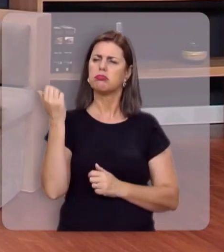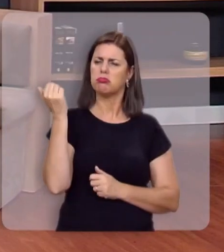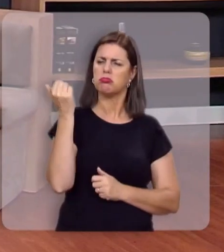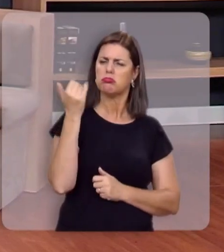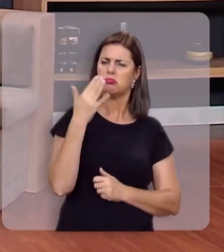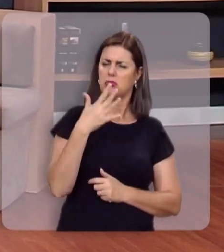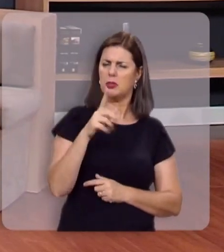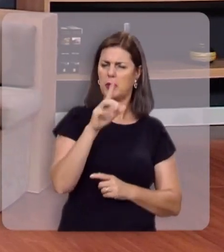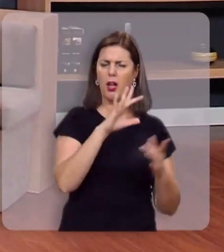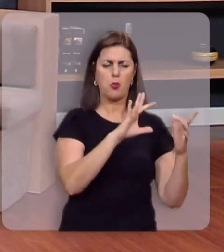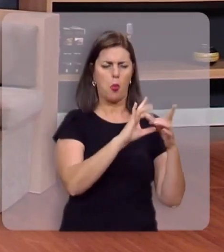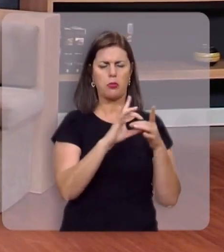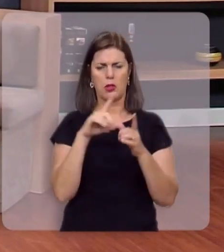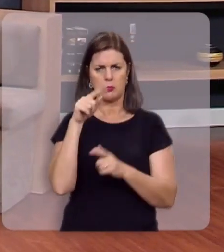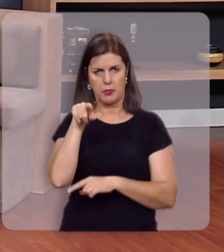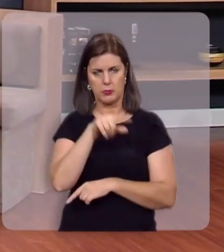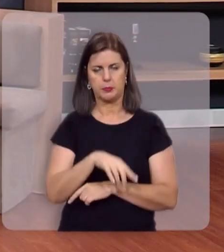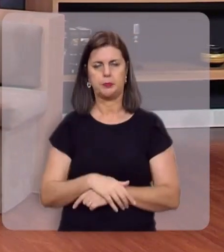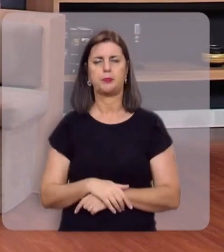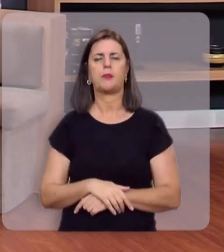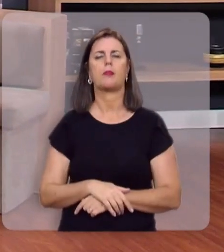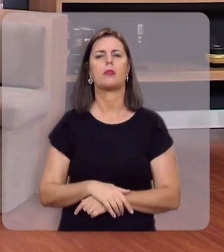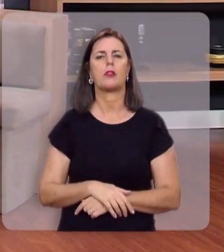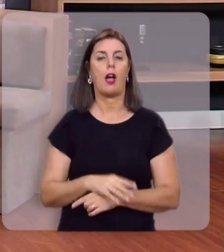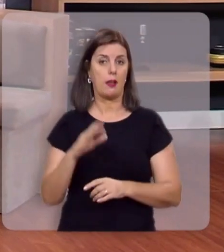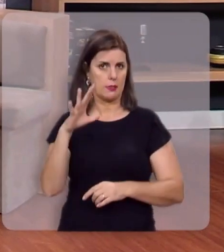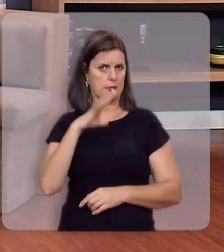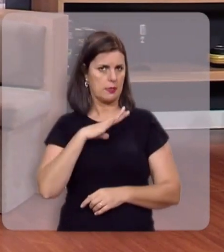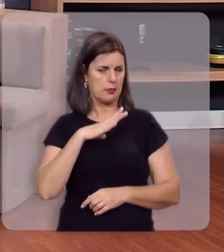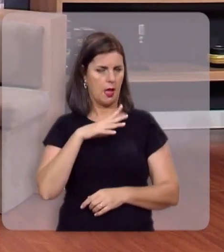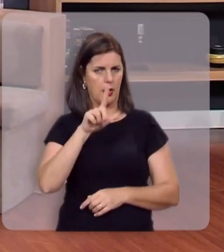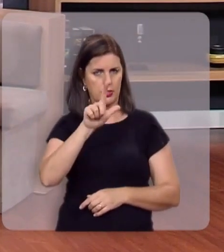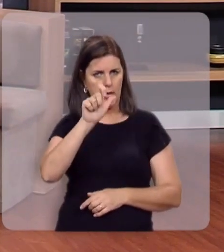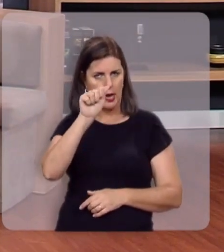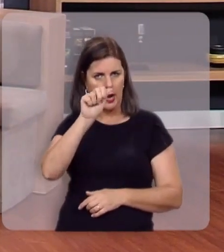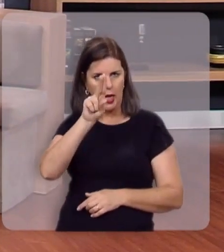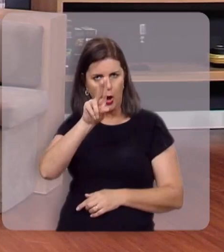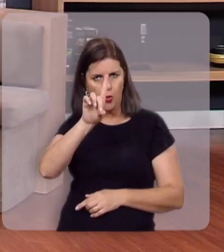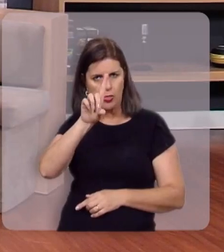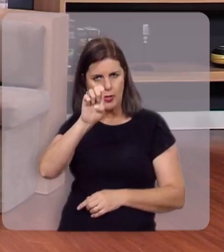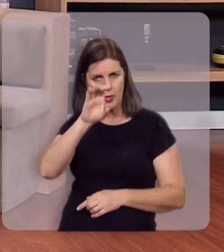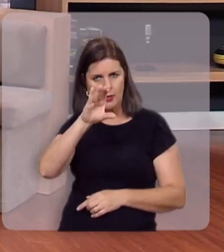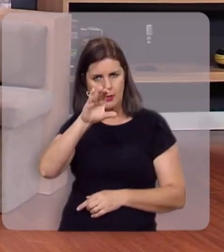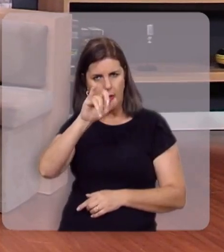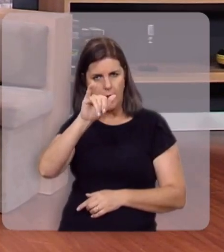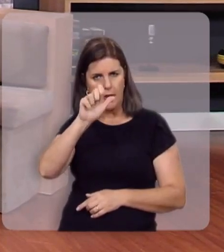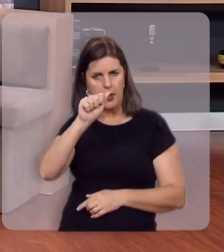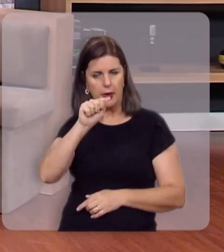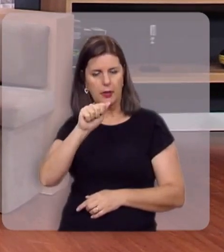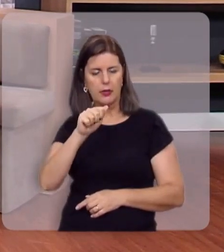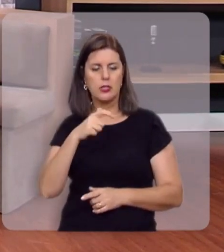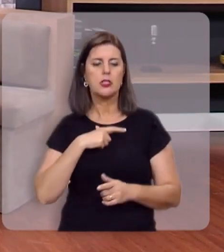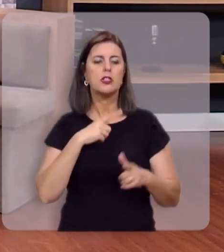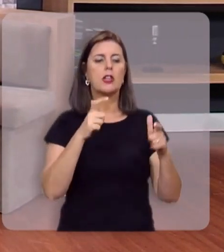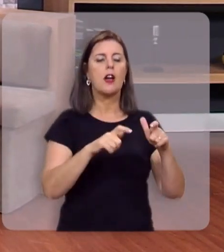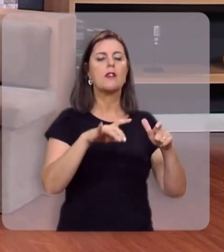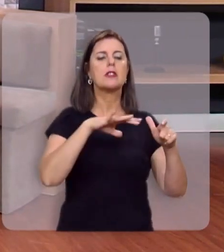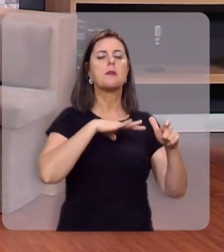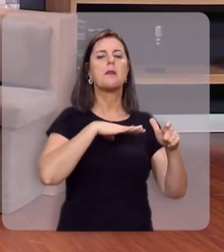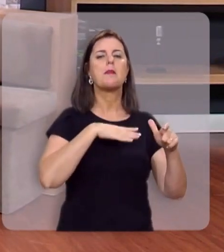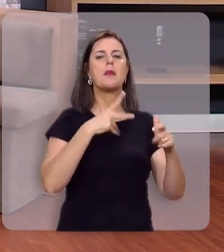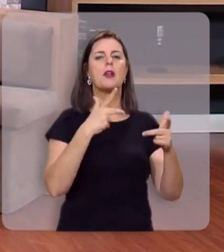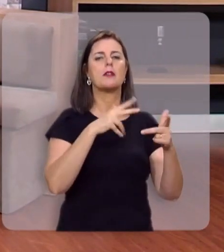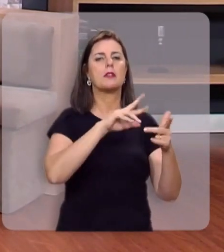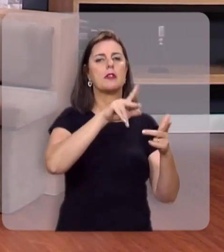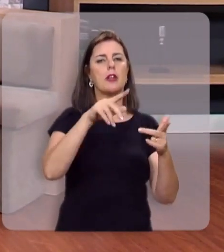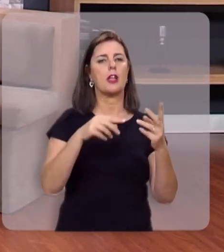Deixe-me contextualizar. A cidade de Laodiceia ficava numa região metropolitana